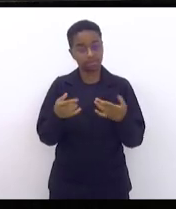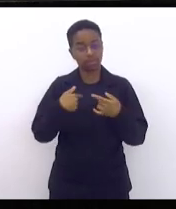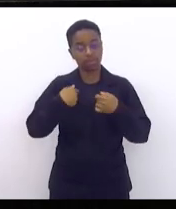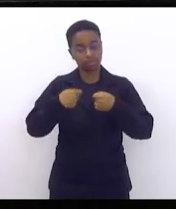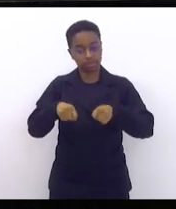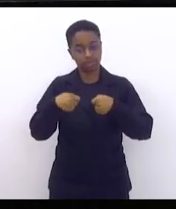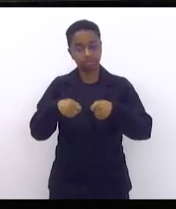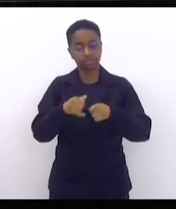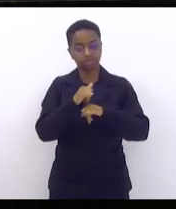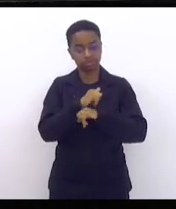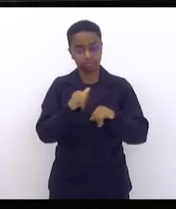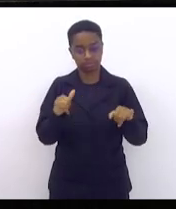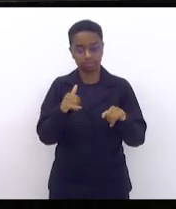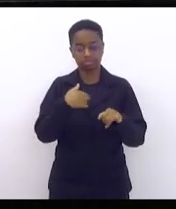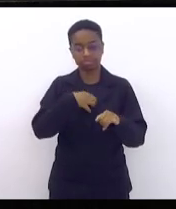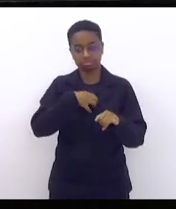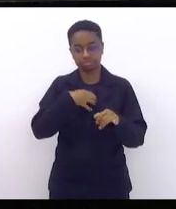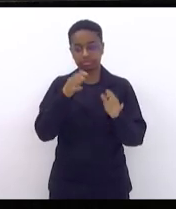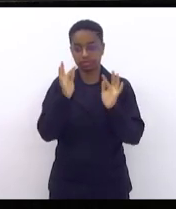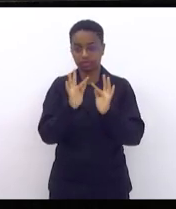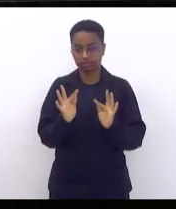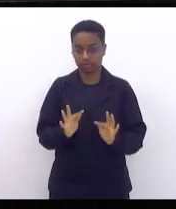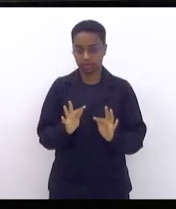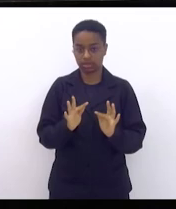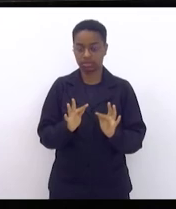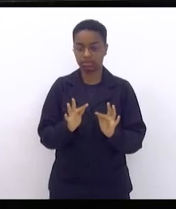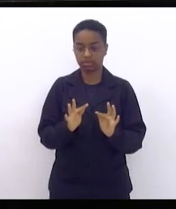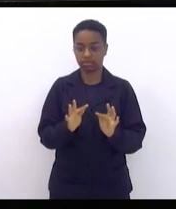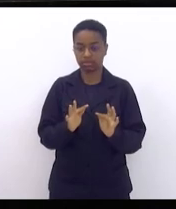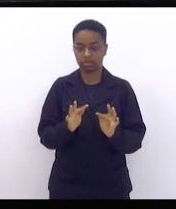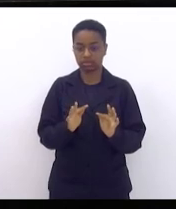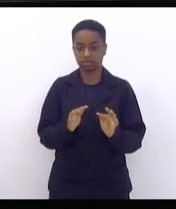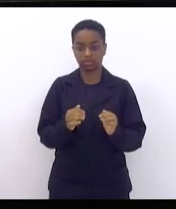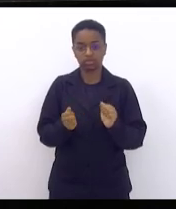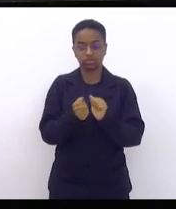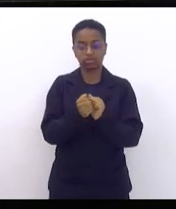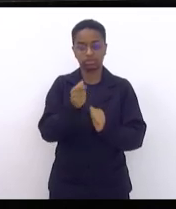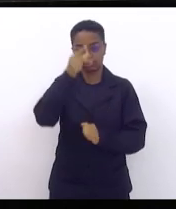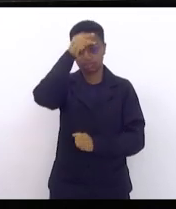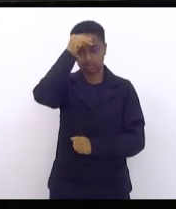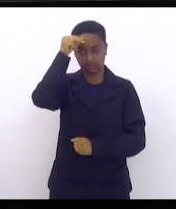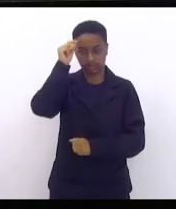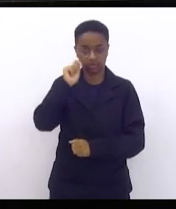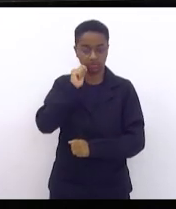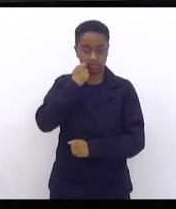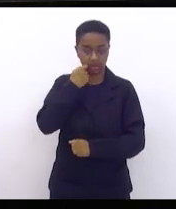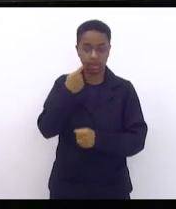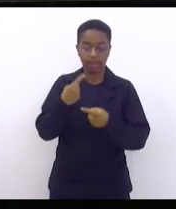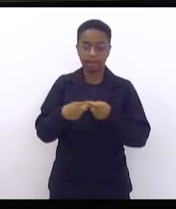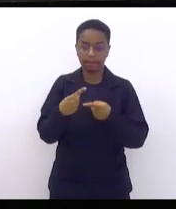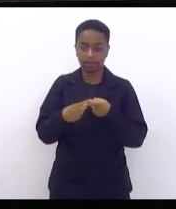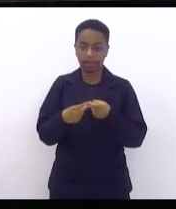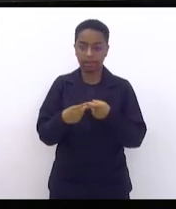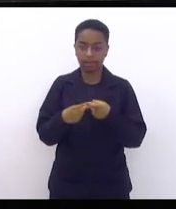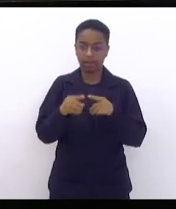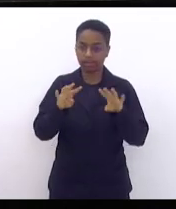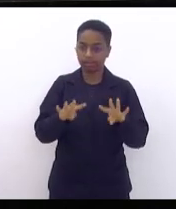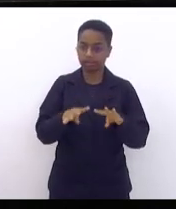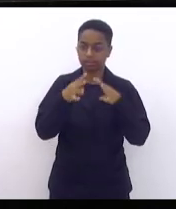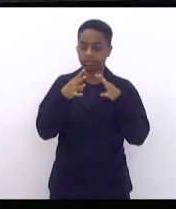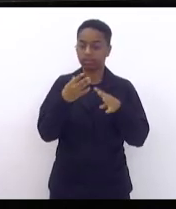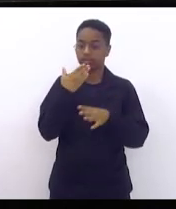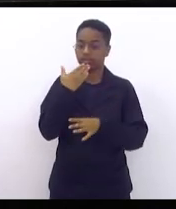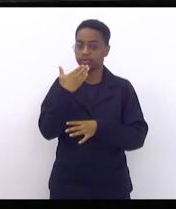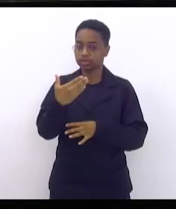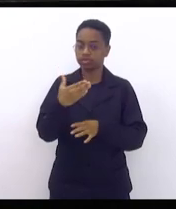dizer que tô feliz com o prefeito Eduardo Paes por ter atendido a reivindicação da